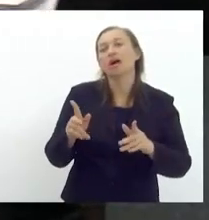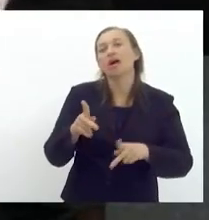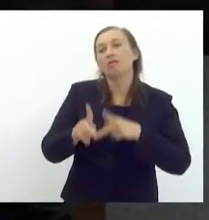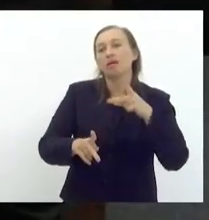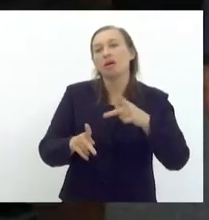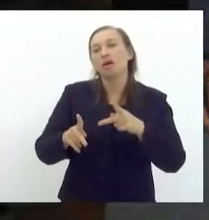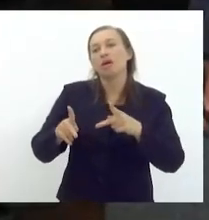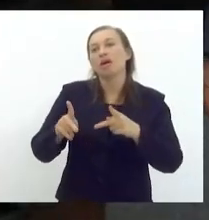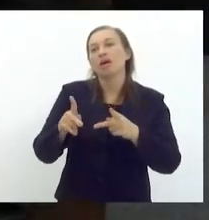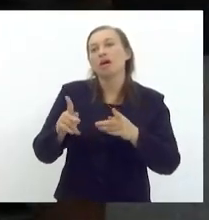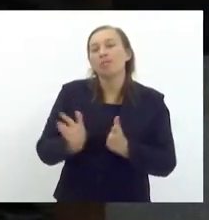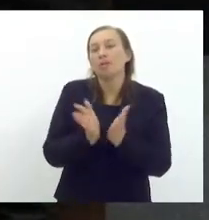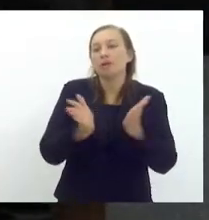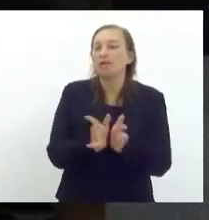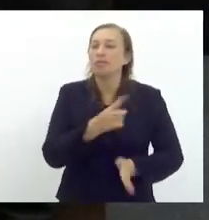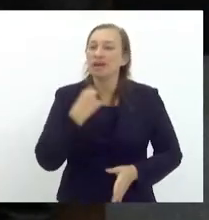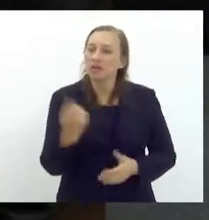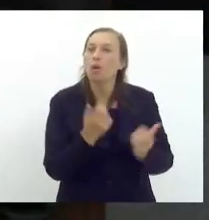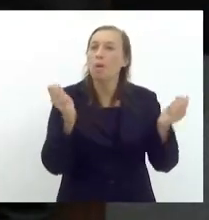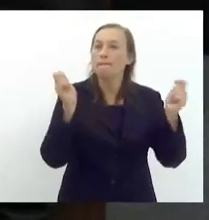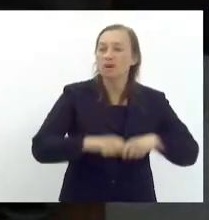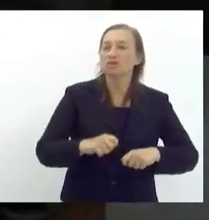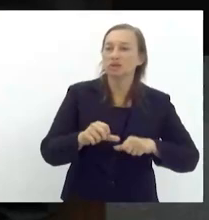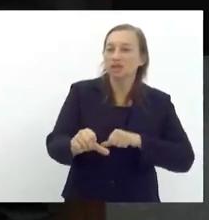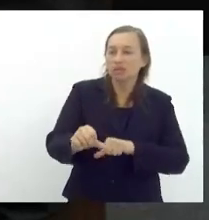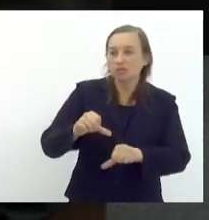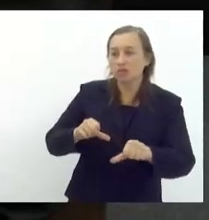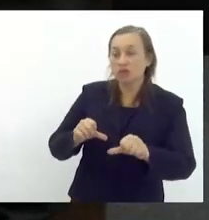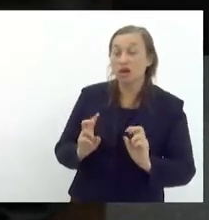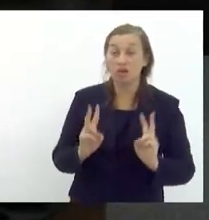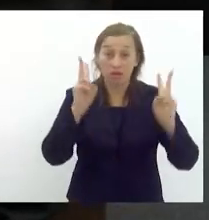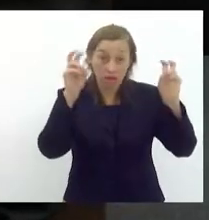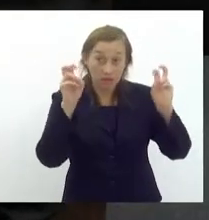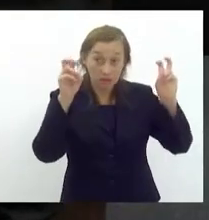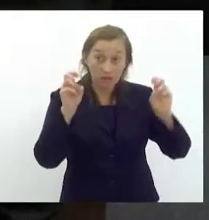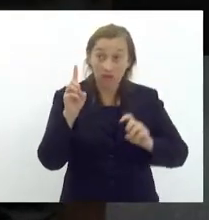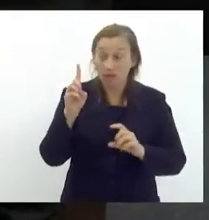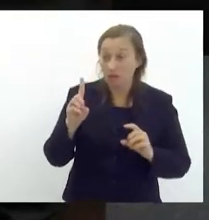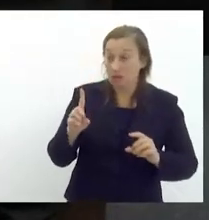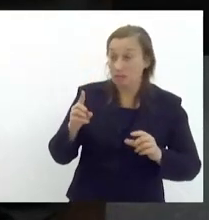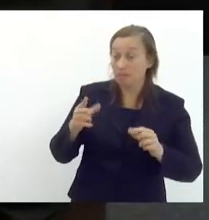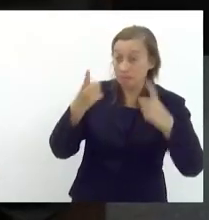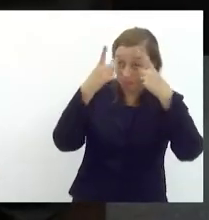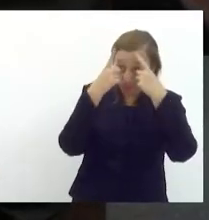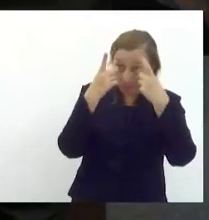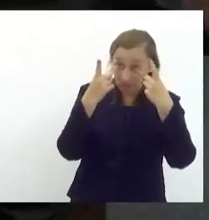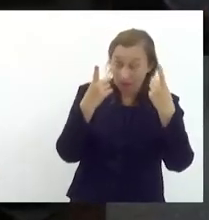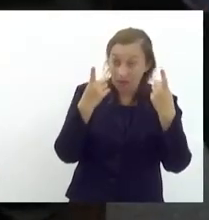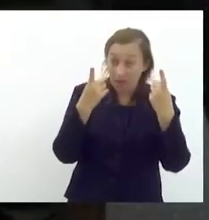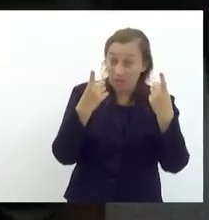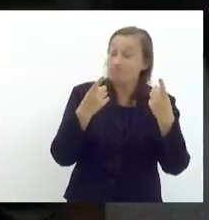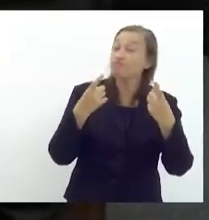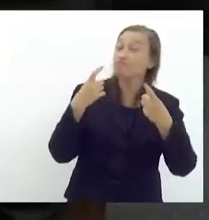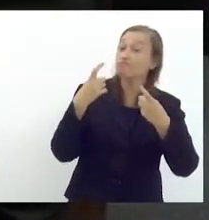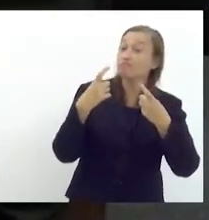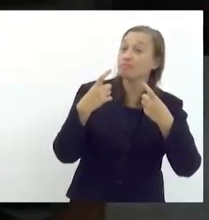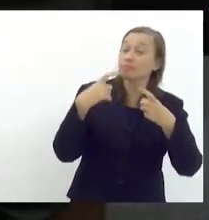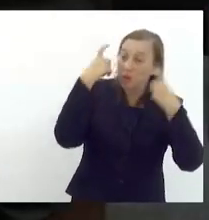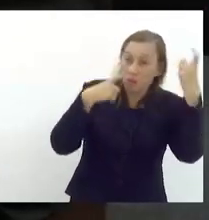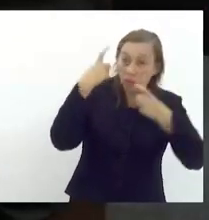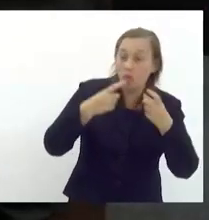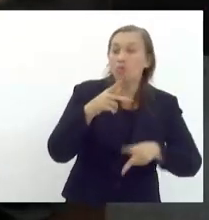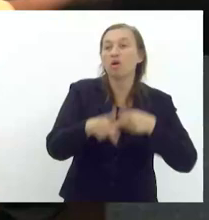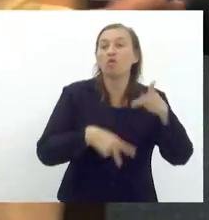das únicas possibilidades de tentar reverter essa situação que assola tanto a classe trabalhadora que hoje já sequer